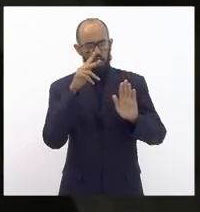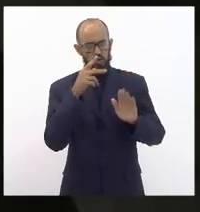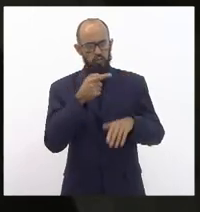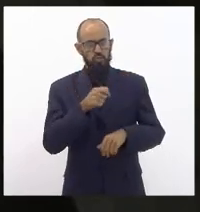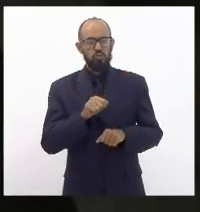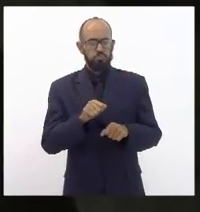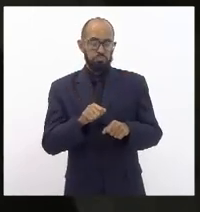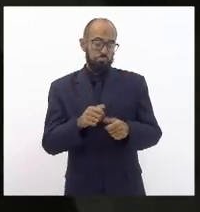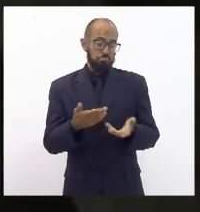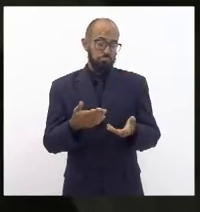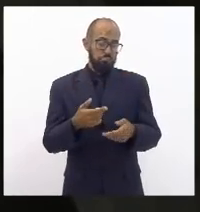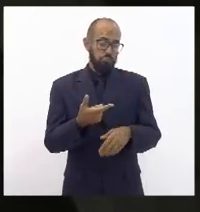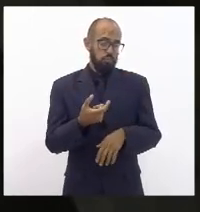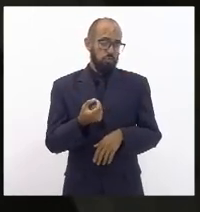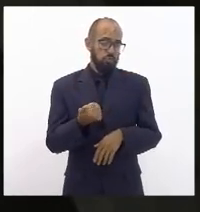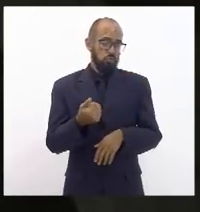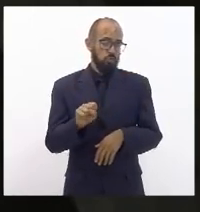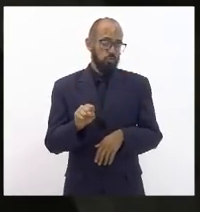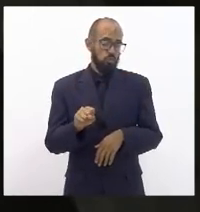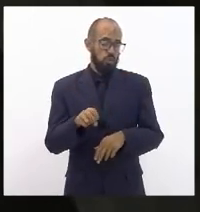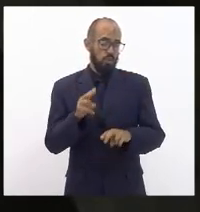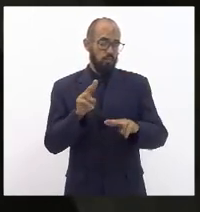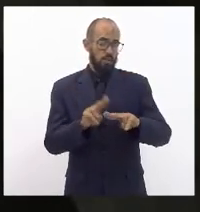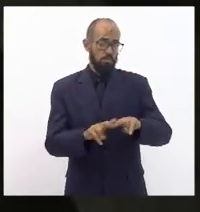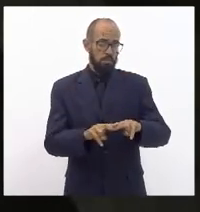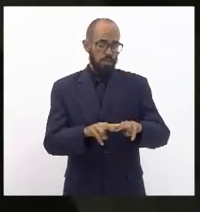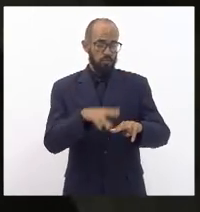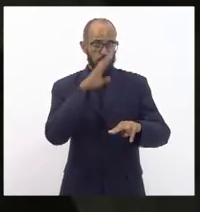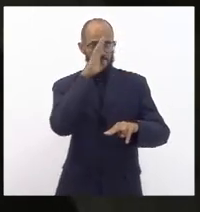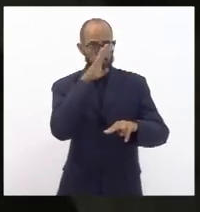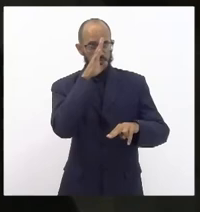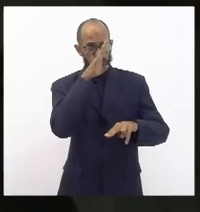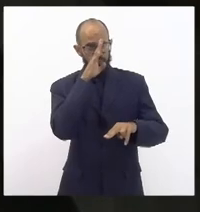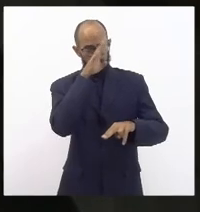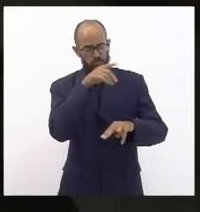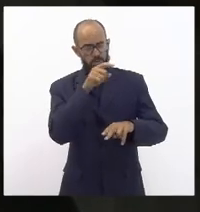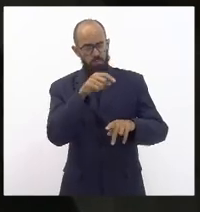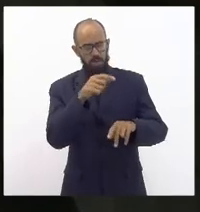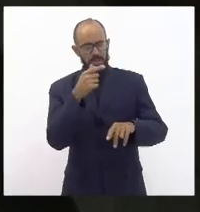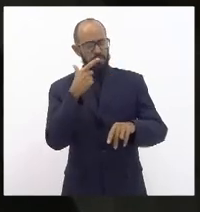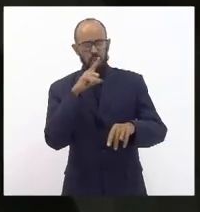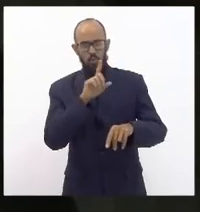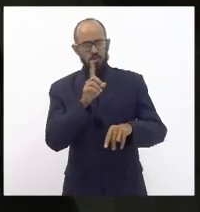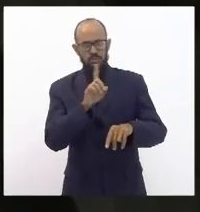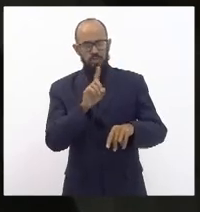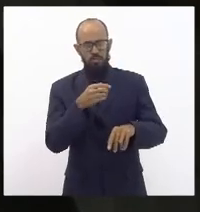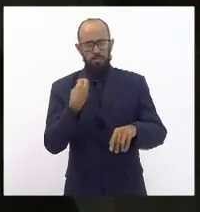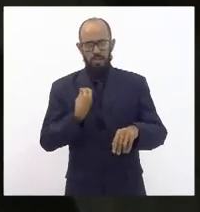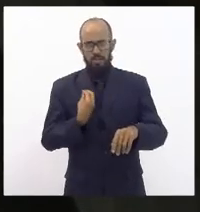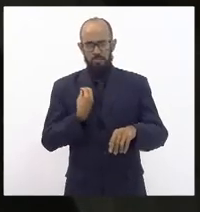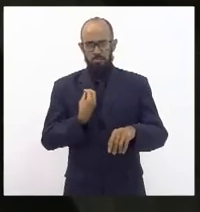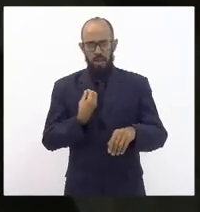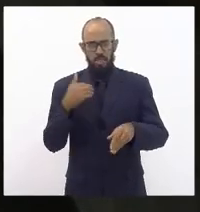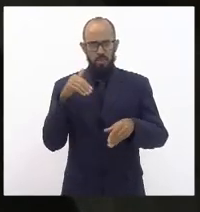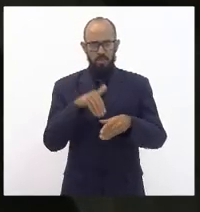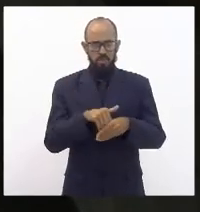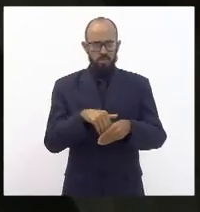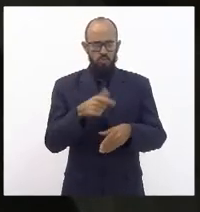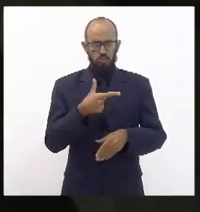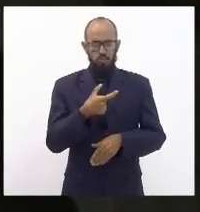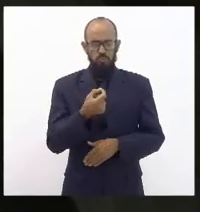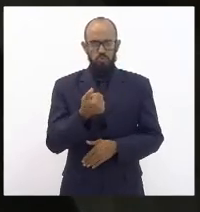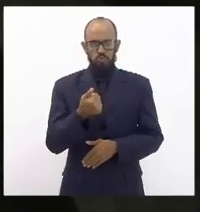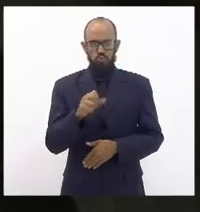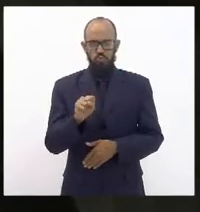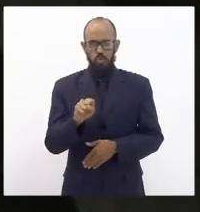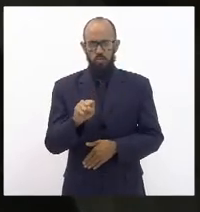18 bicicrético tou que foi preso aí eu ver arbitrariamente justamente para não participar do processo eleitoral de 2018 então eu